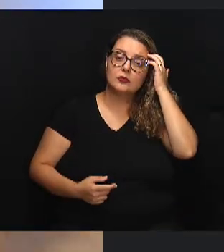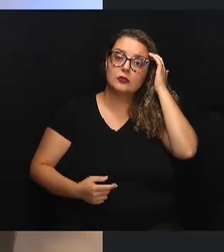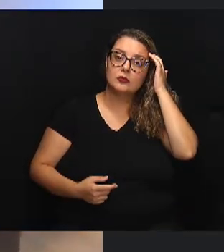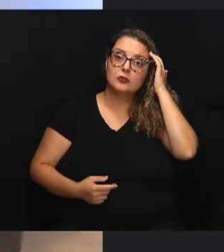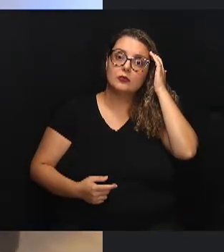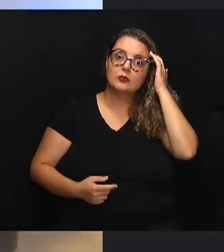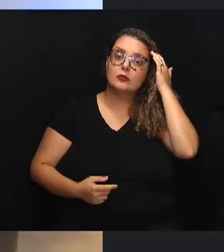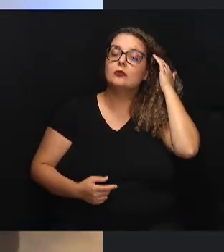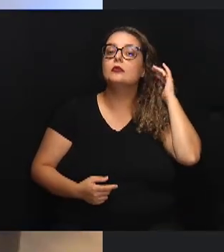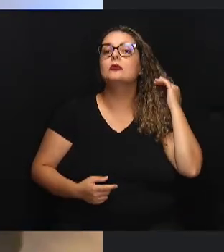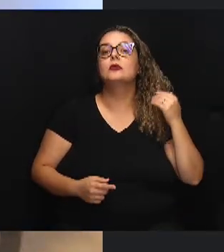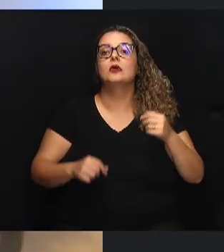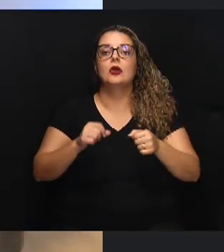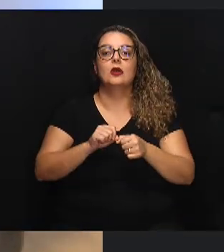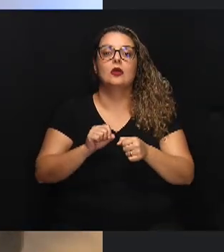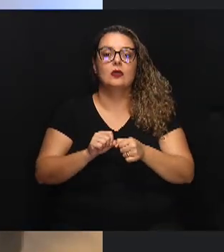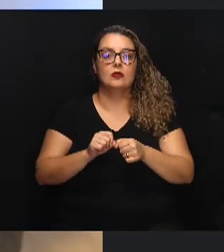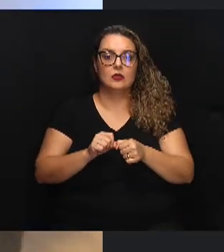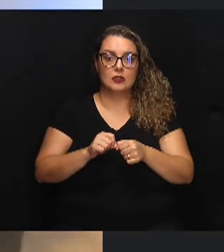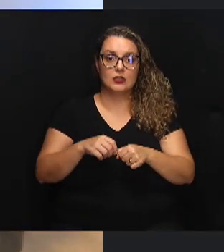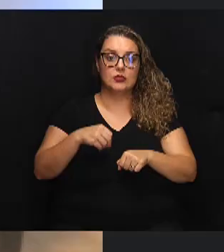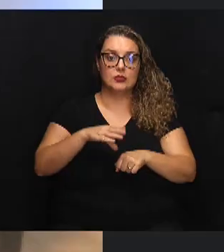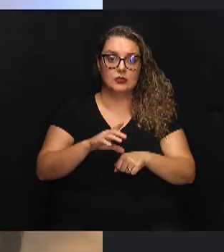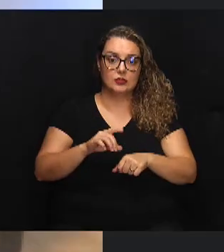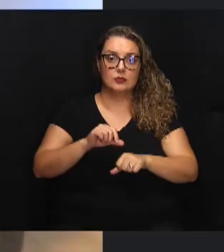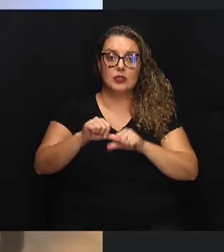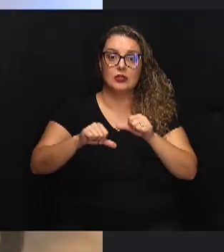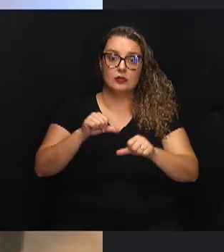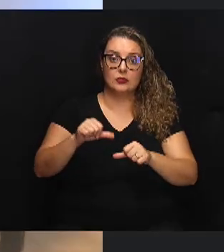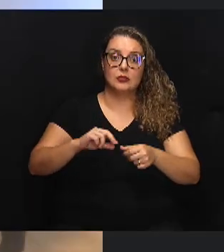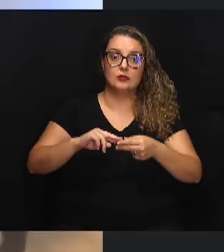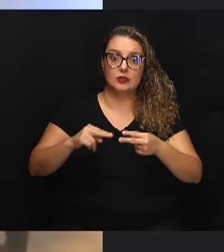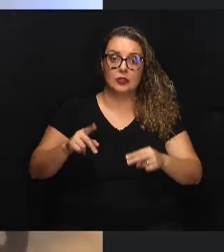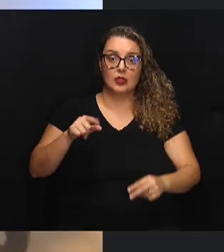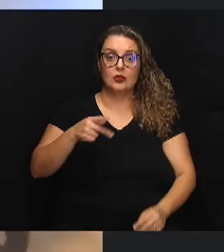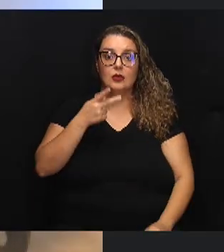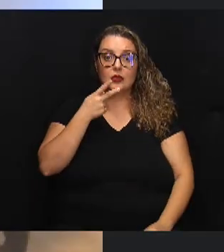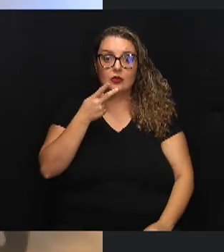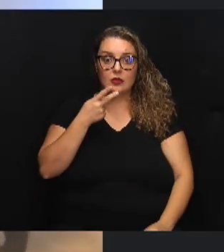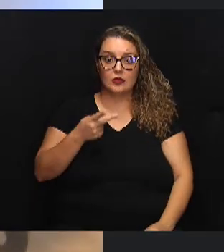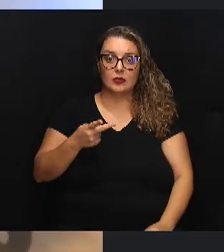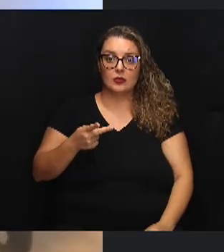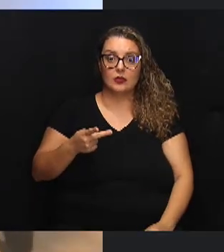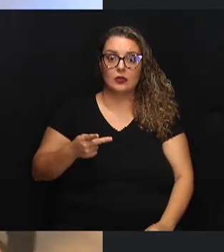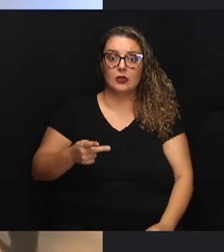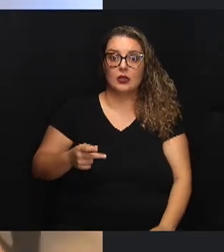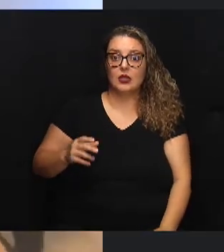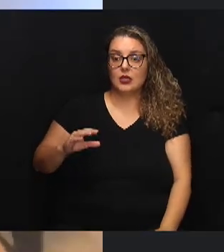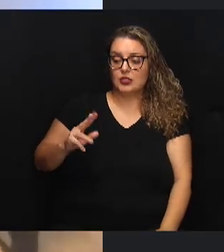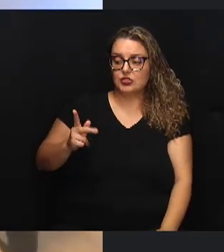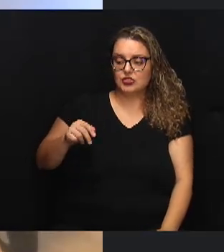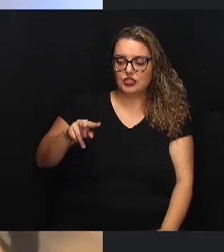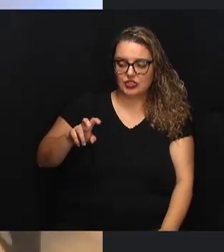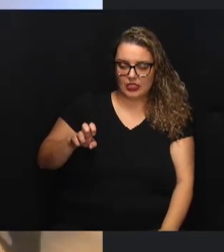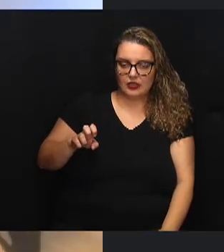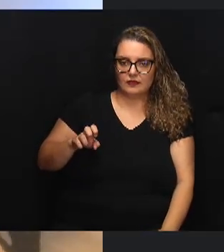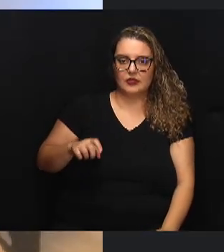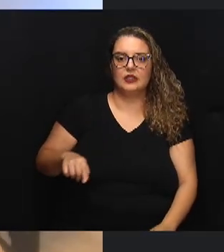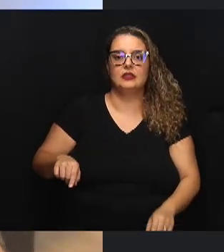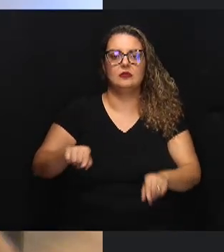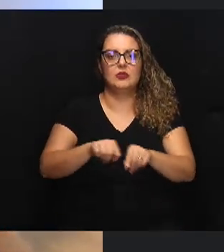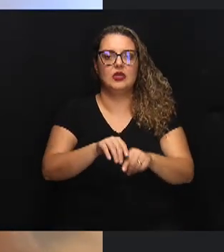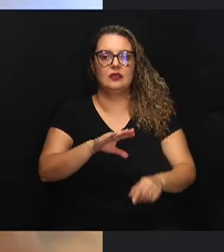ser feita direcionada para aquela alteração genética. É o que a gente chama de chave-fechadura. Então, a gente tem